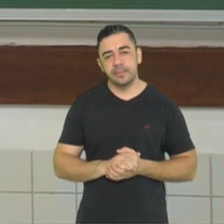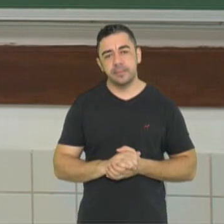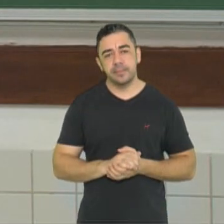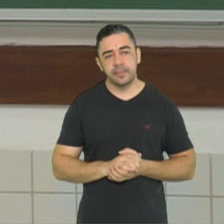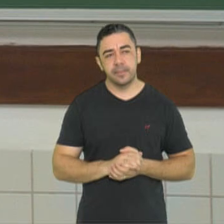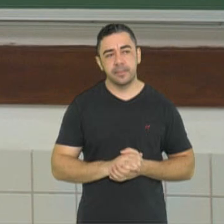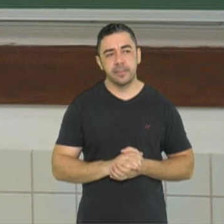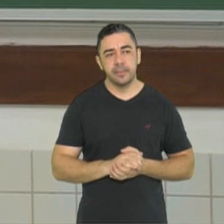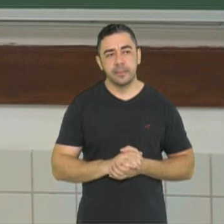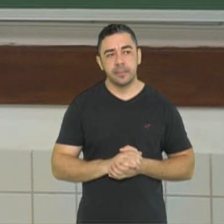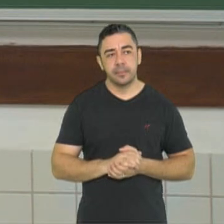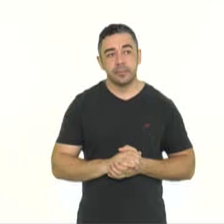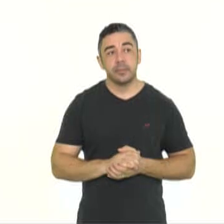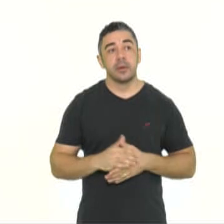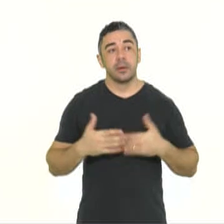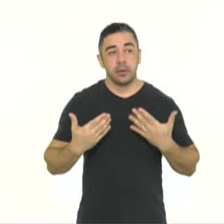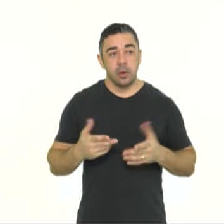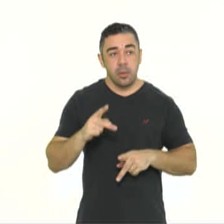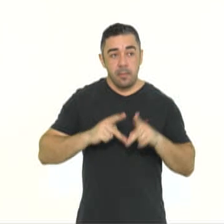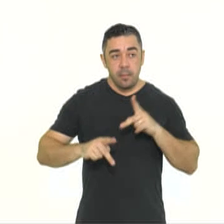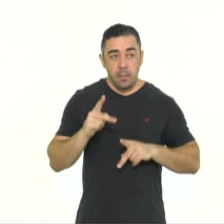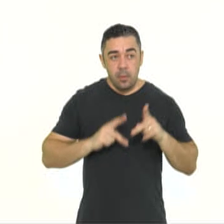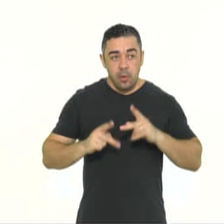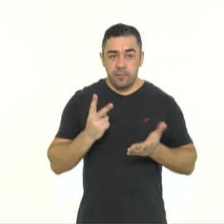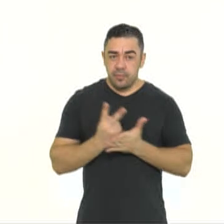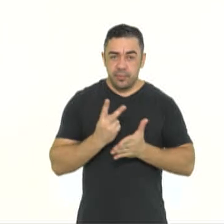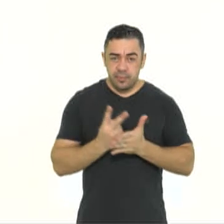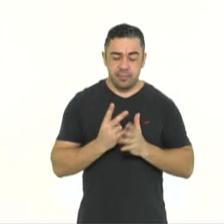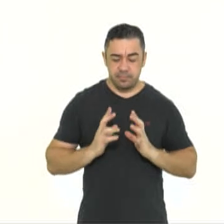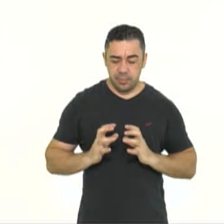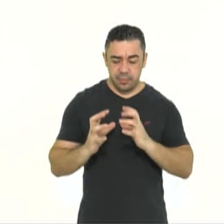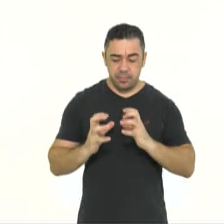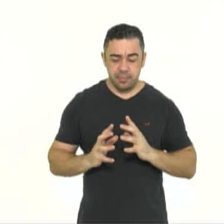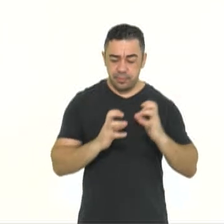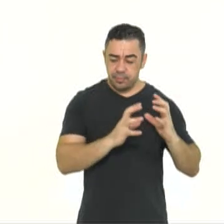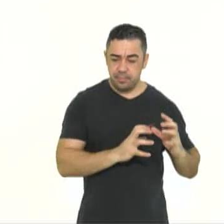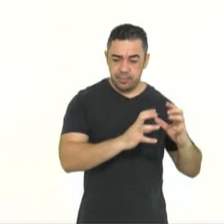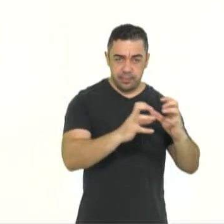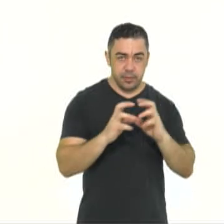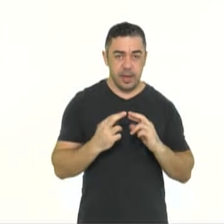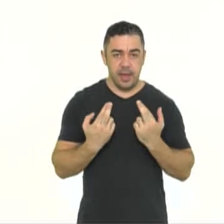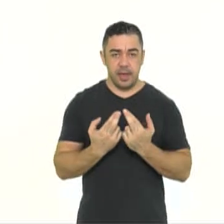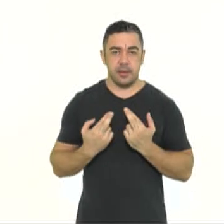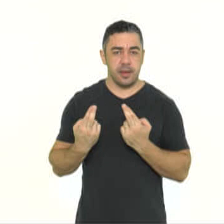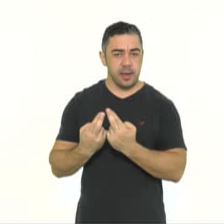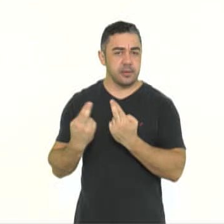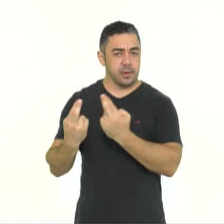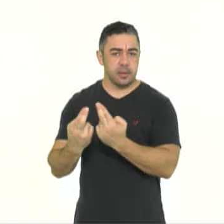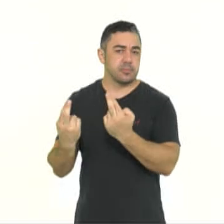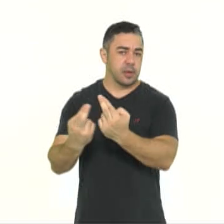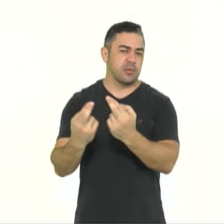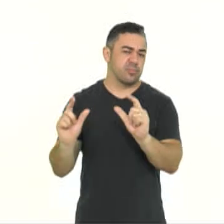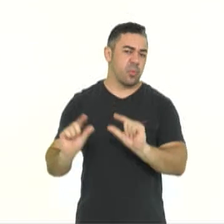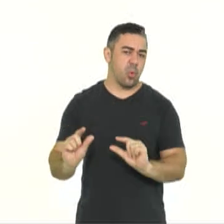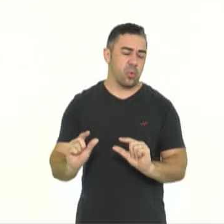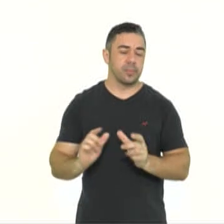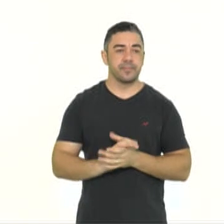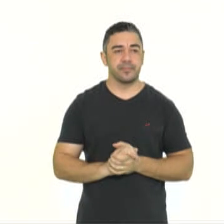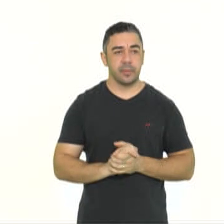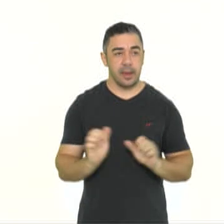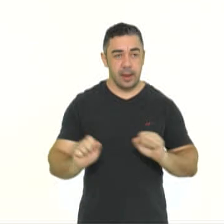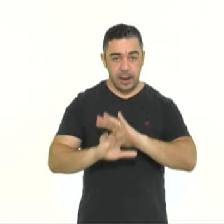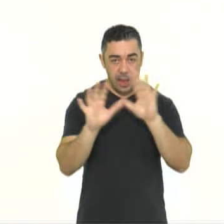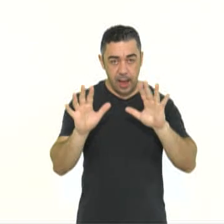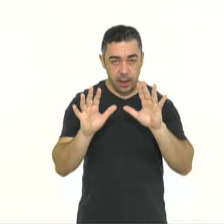Então, como os povos germanos viviam em constante conflito entre si, a maioria desses reinos durou relativamente pouco. Isso fica claro